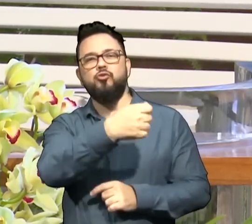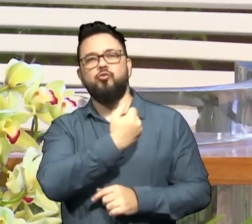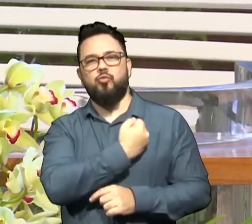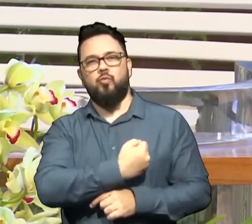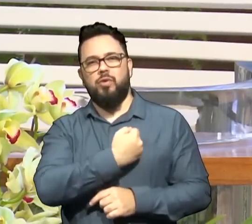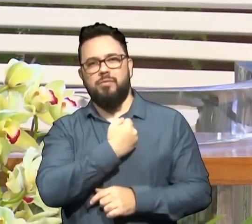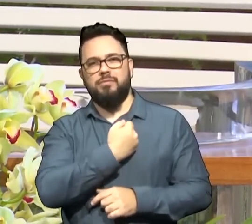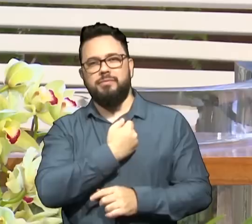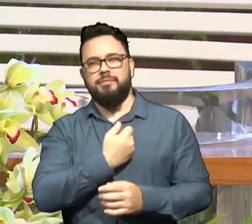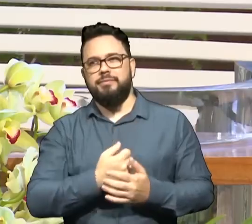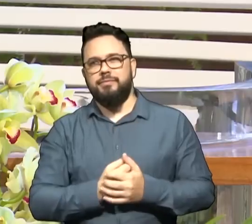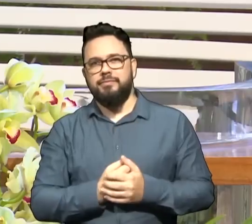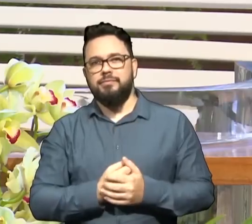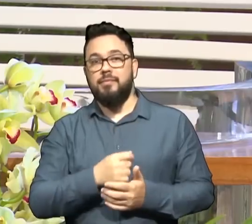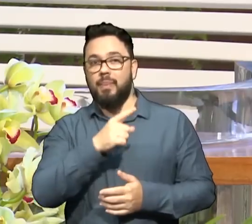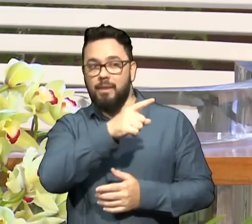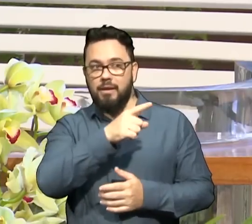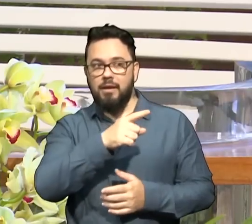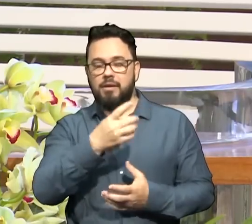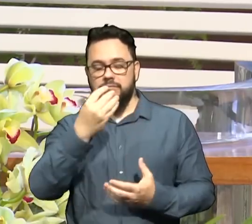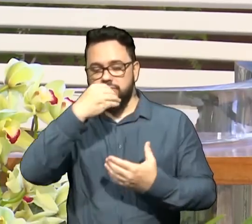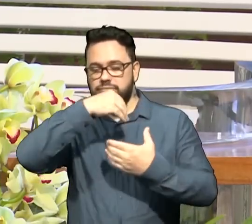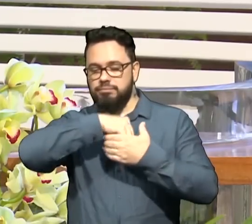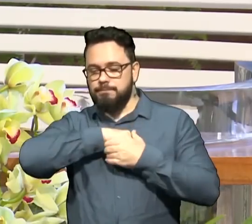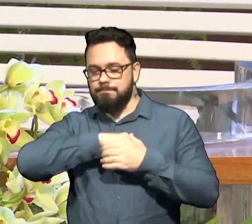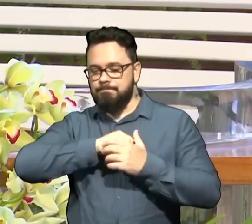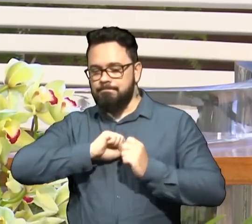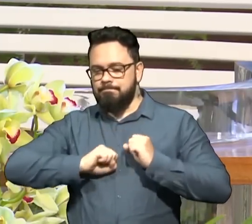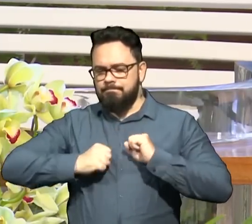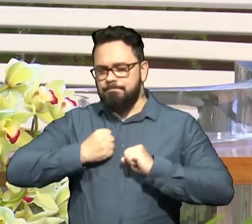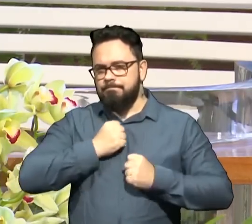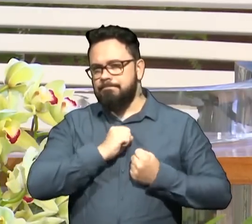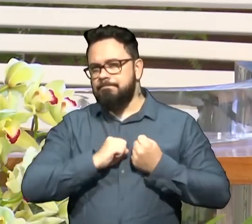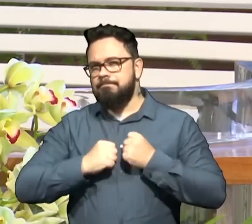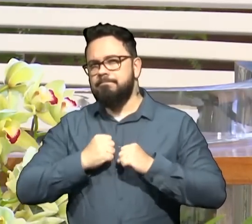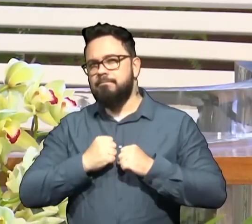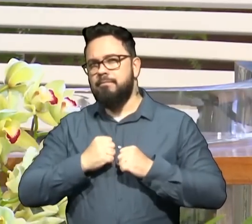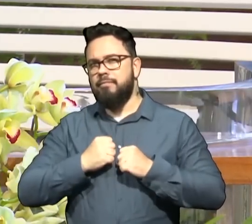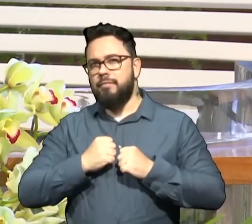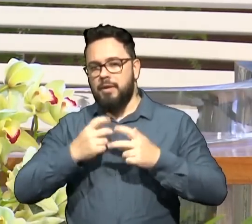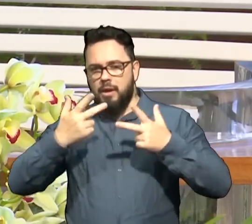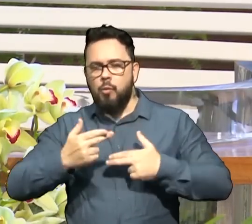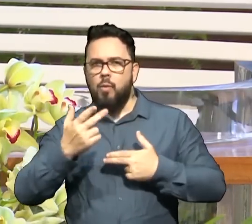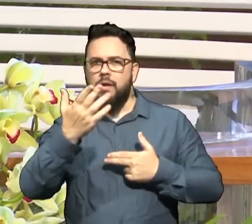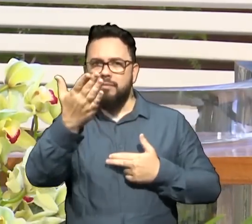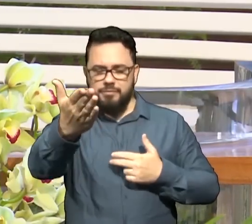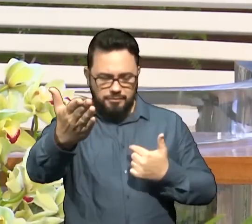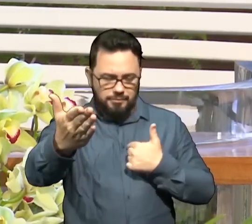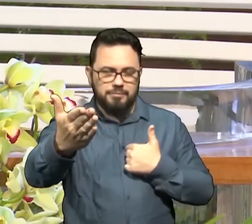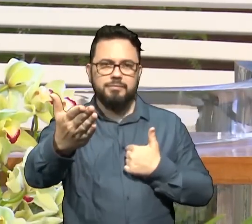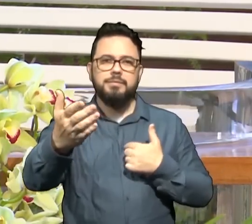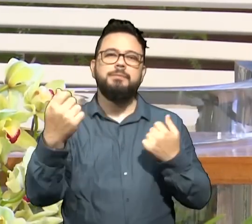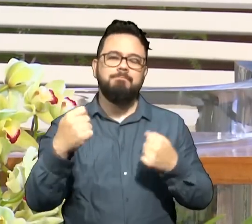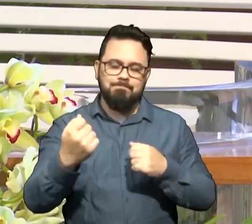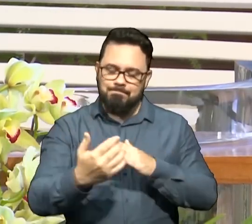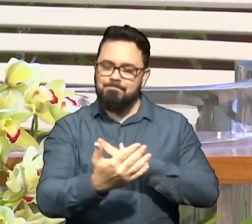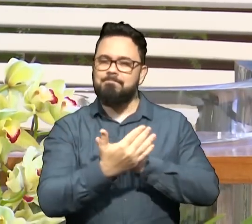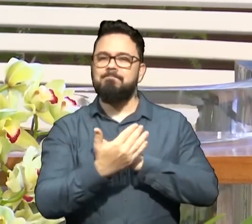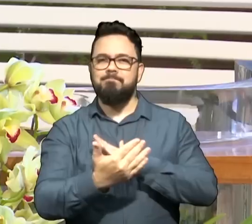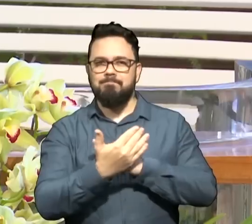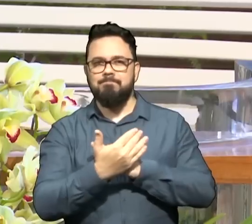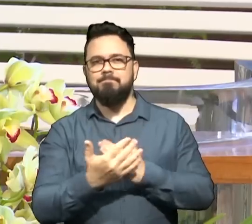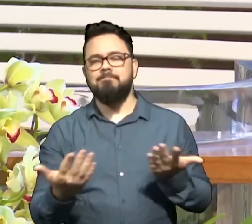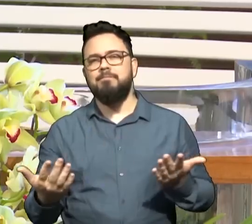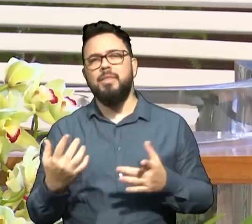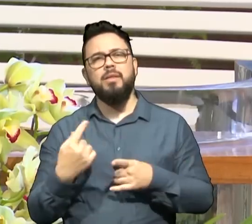João era o Filho do Trovão alguém como eu e como você que precisava de ajuda e